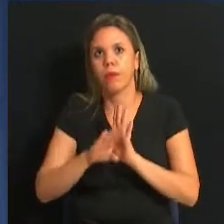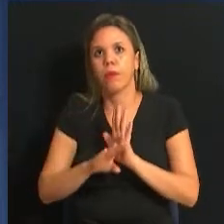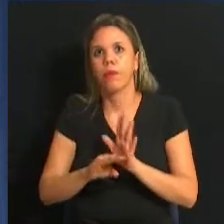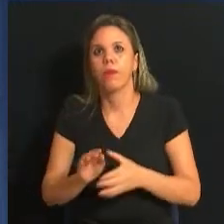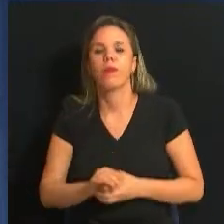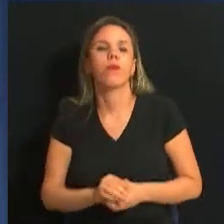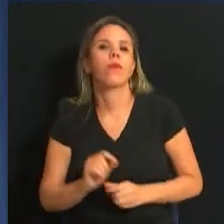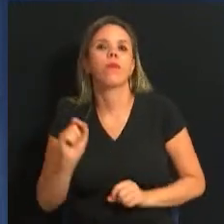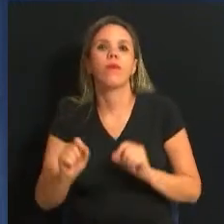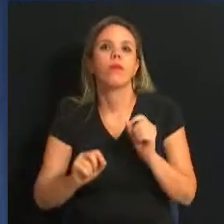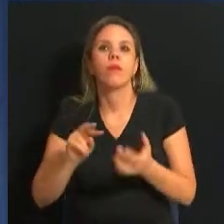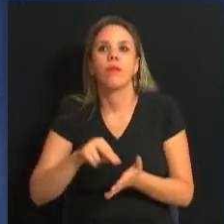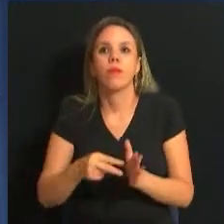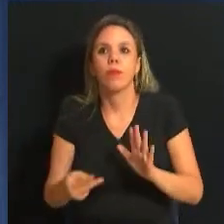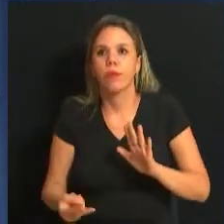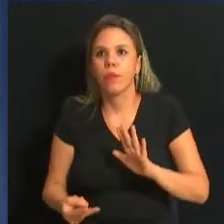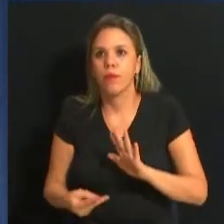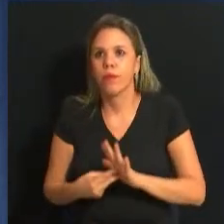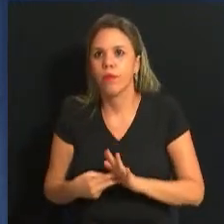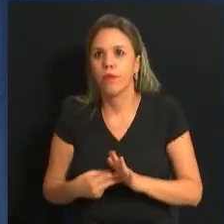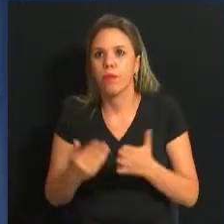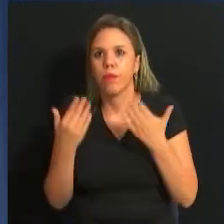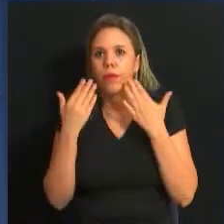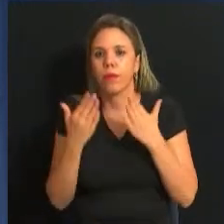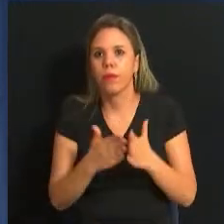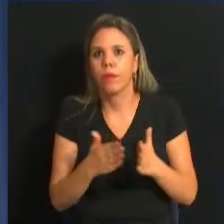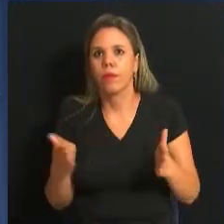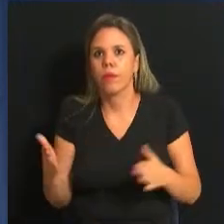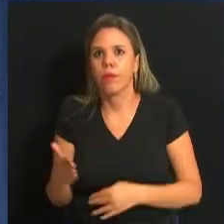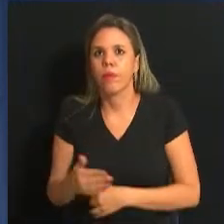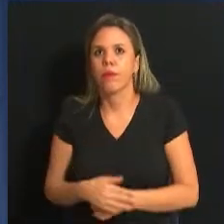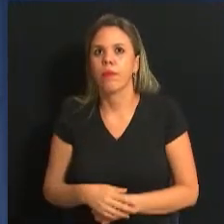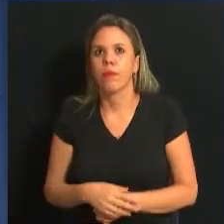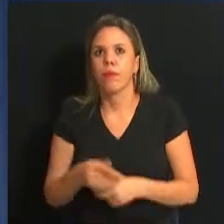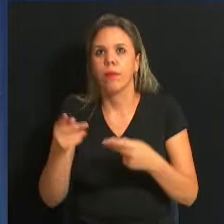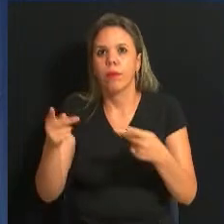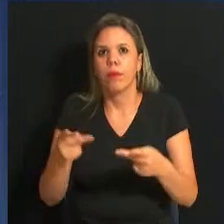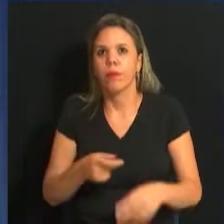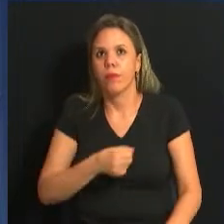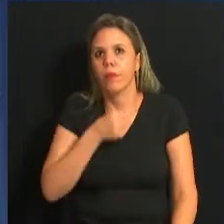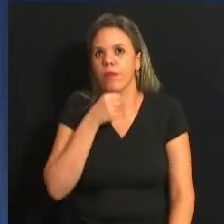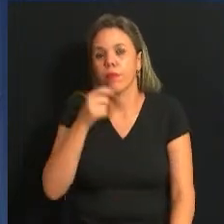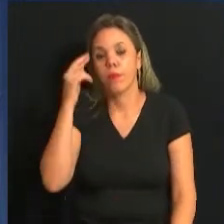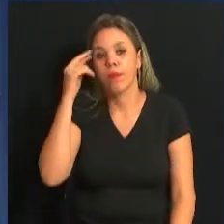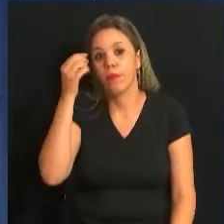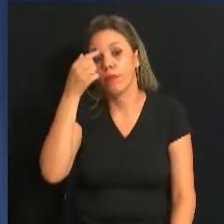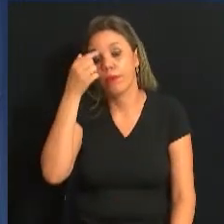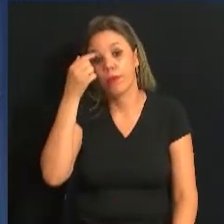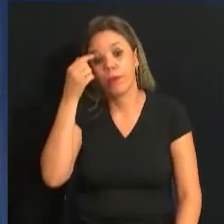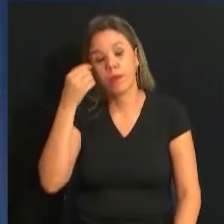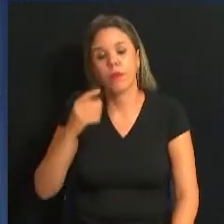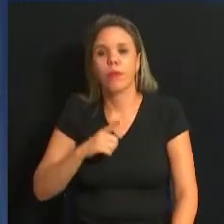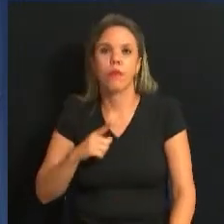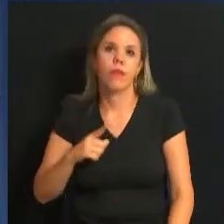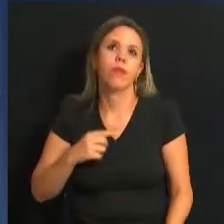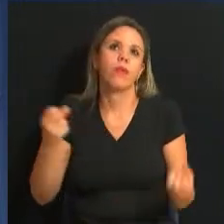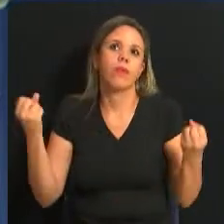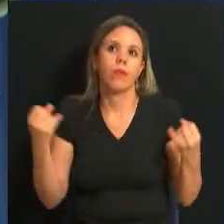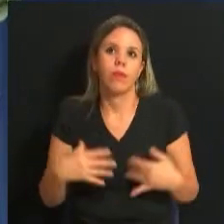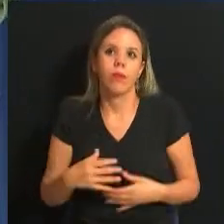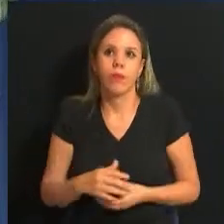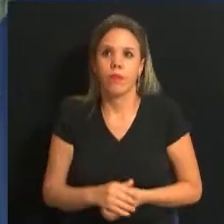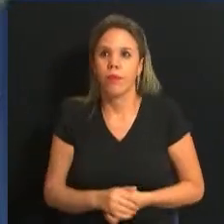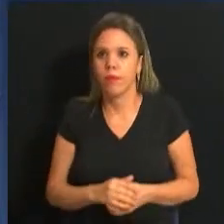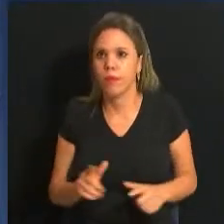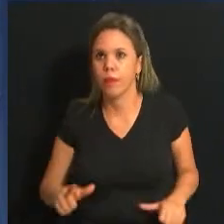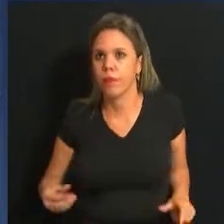que representou esta manifestação para a época, aciona o repórter André Aranha, que tem mais informações. E onde